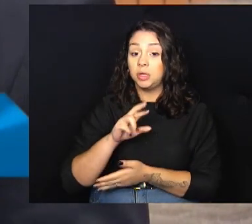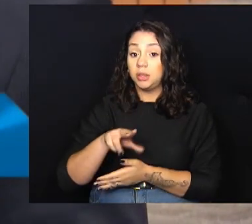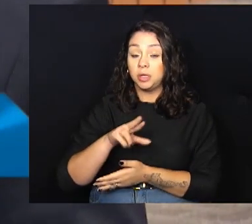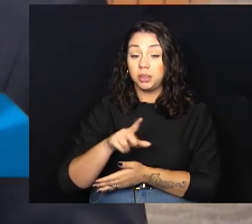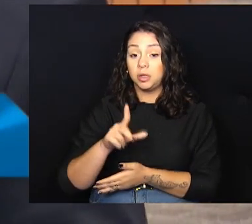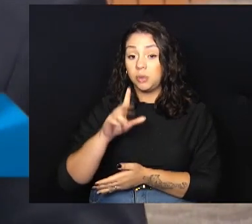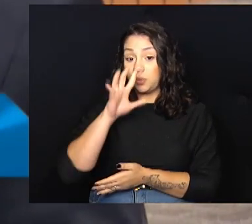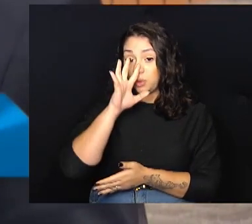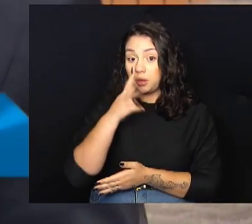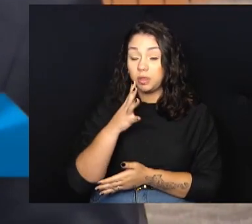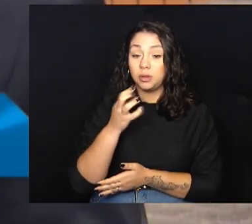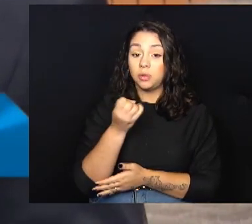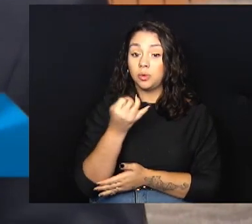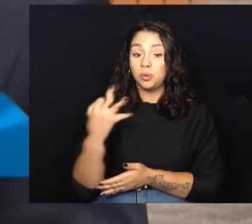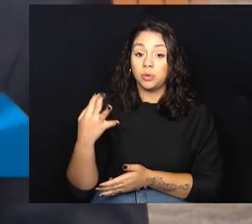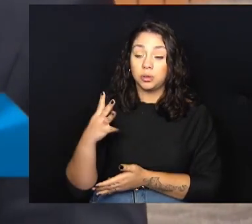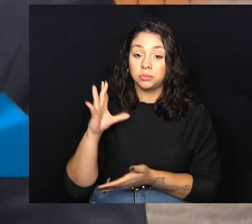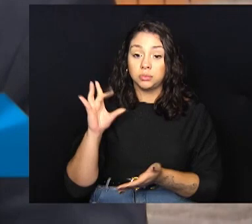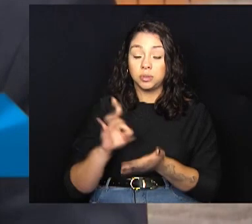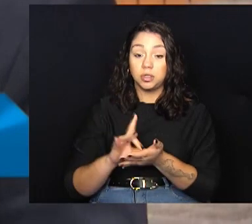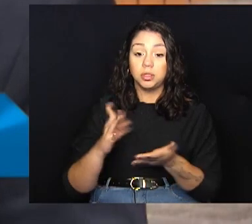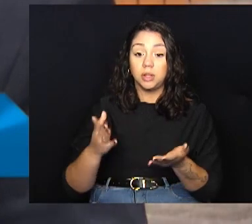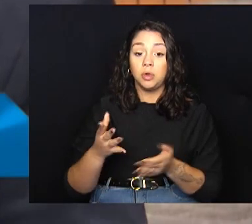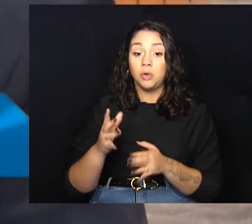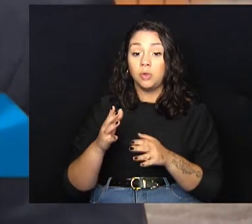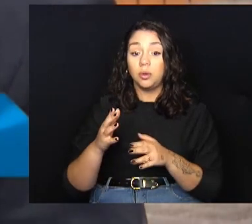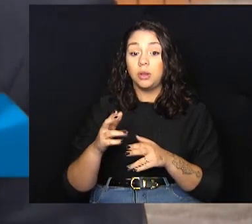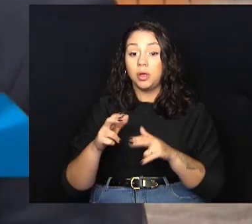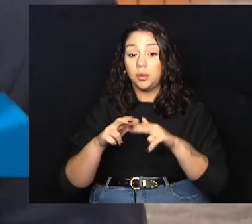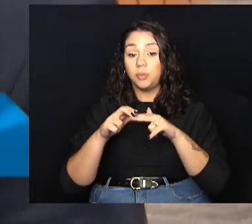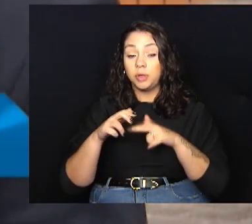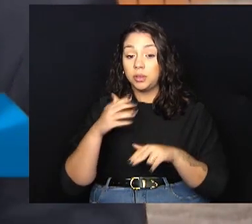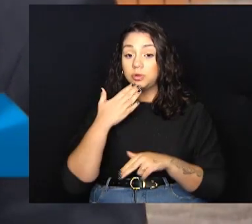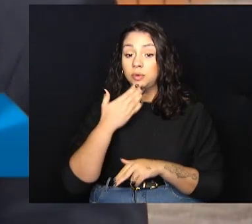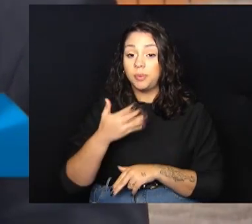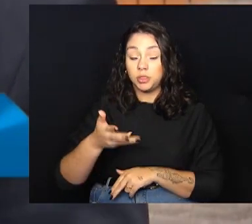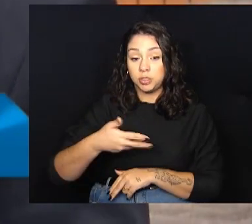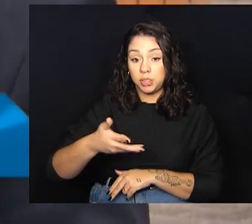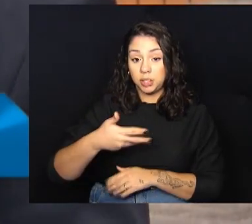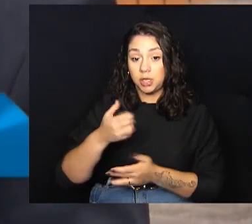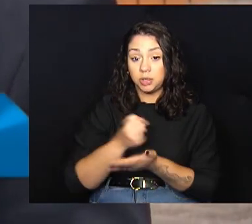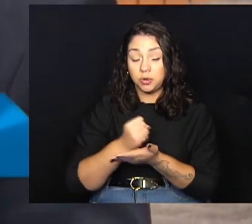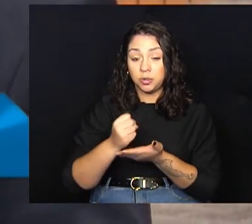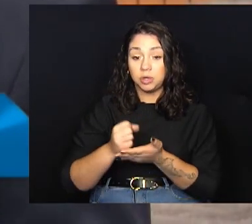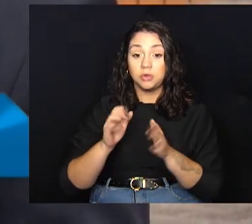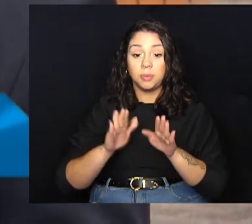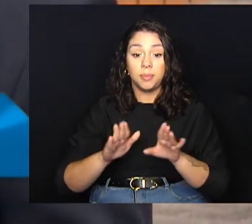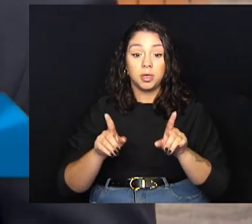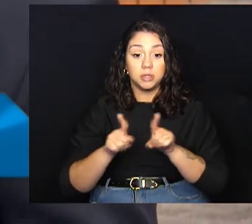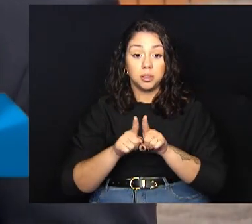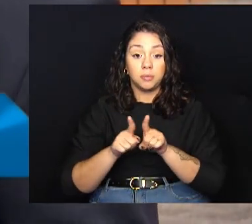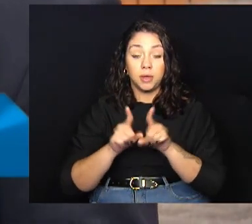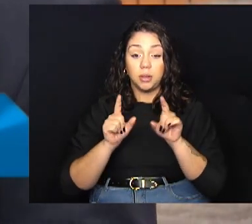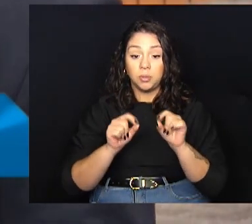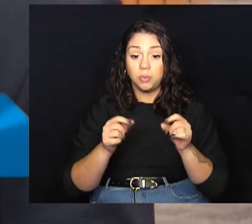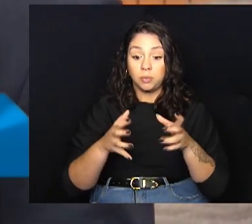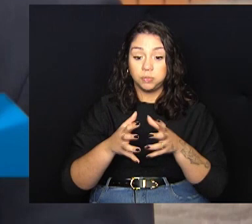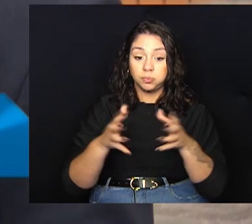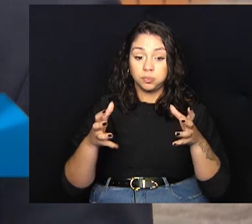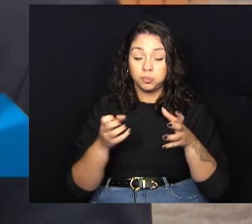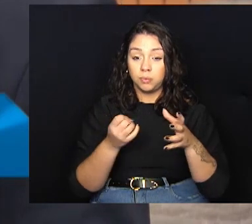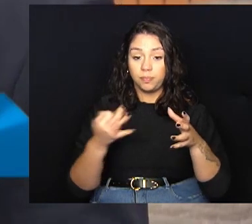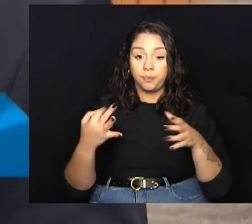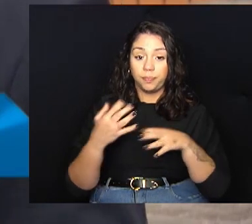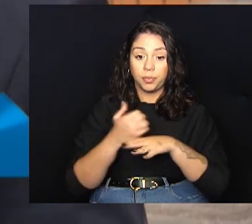déficit estabelecido portanto a gente pede celeridade na contratação mas também que amplie o número de